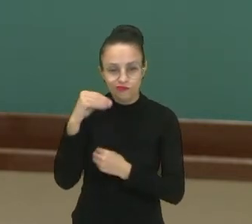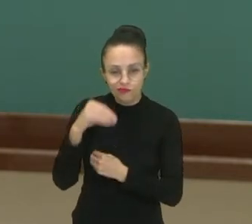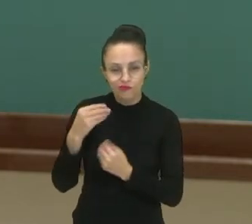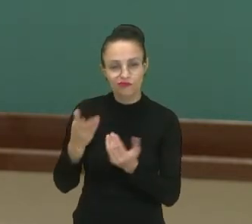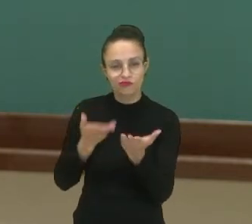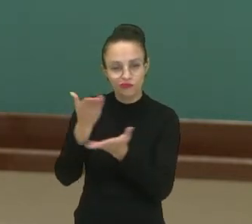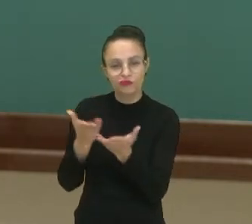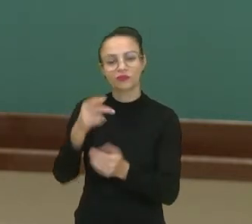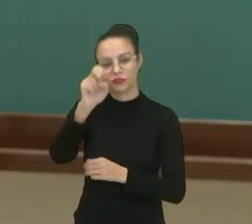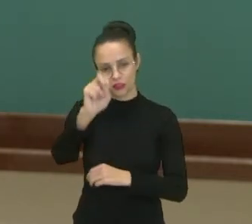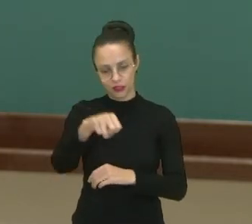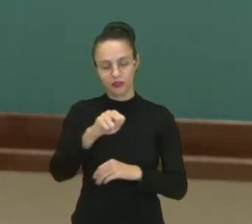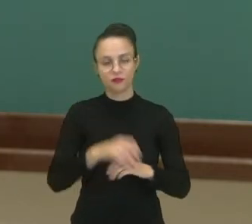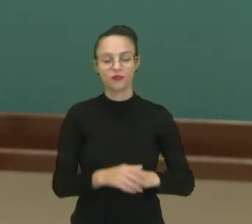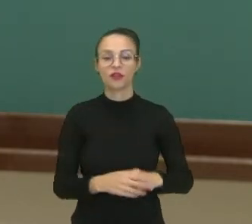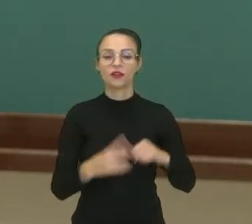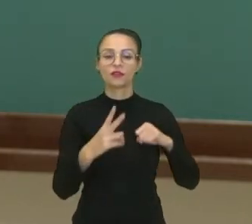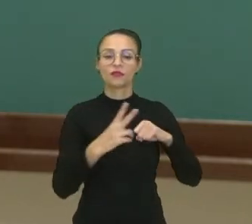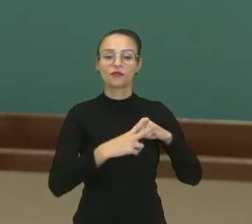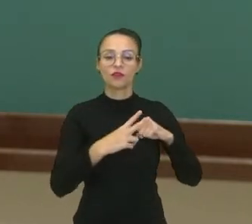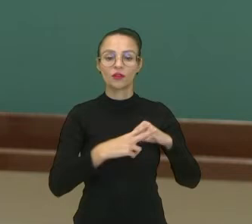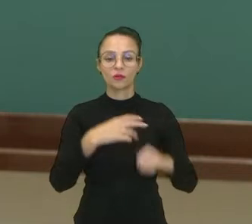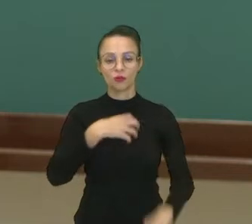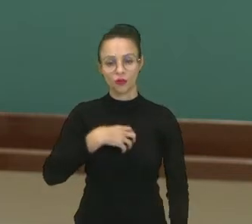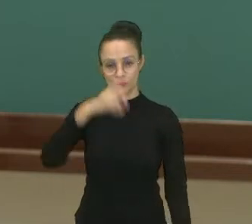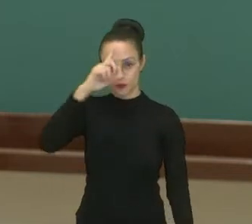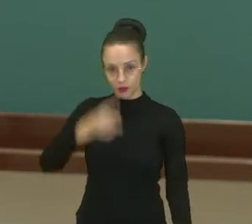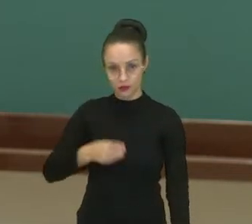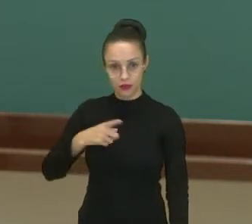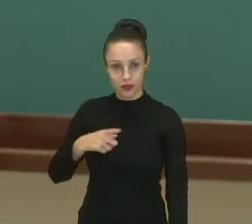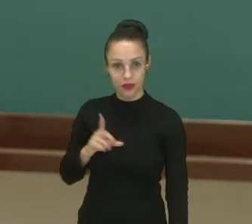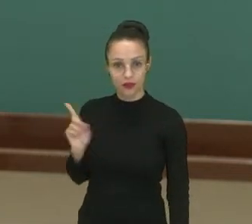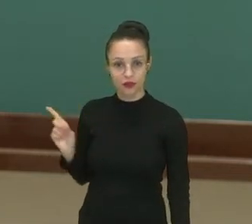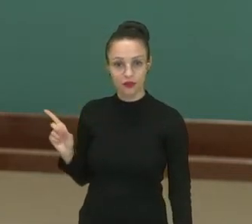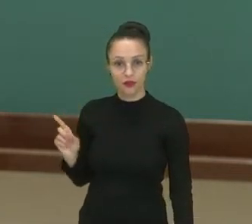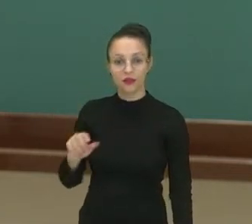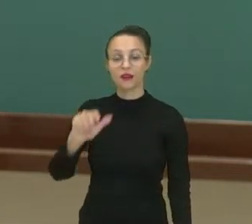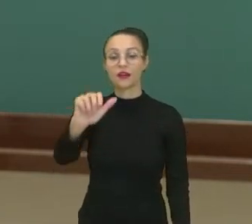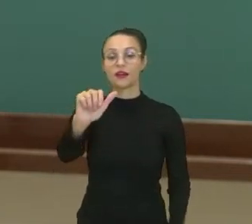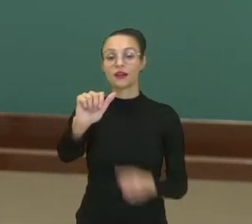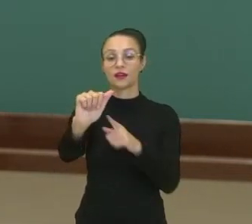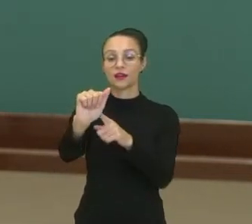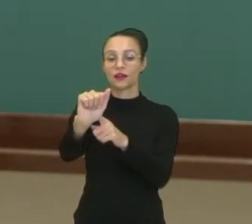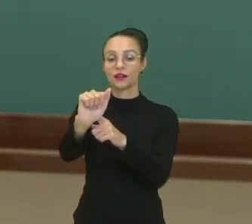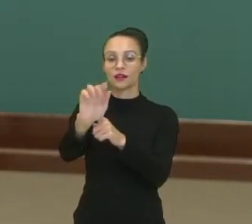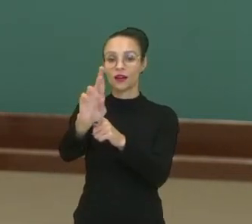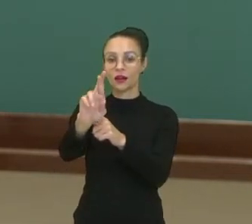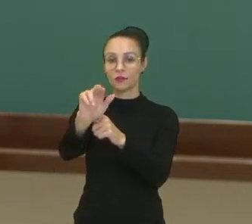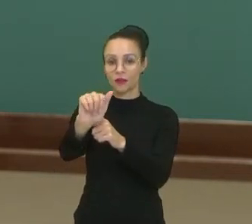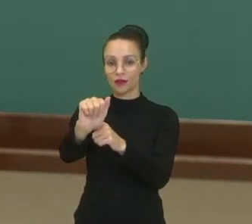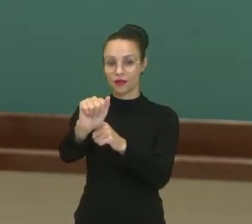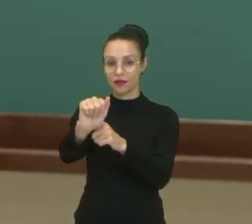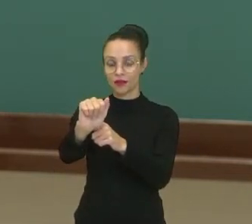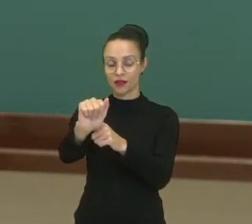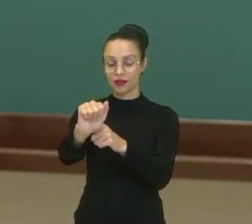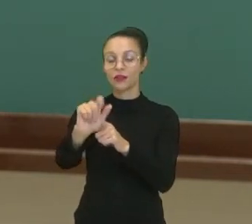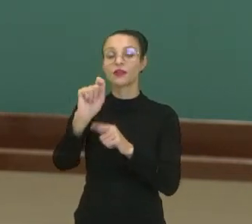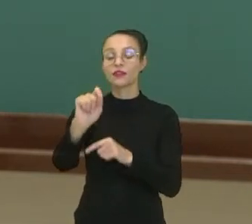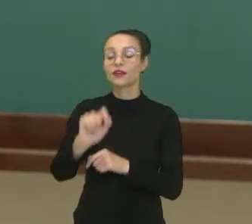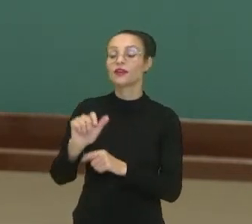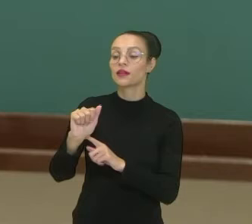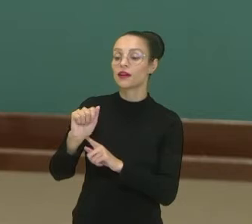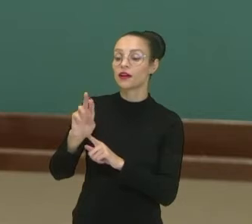Sim. Verbos no modo imperativo. Será que tem? Abra. Tá em que tempo? Quem é que